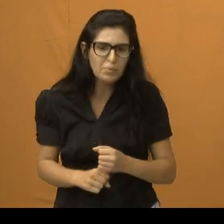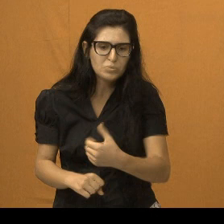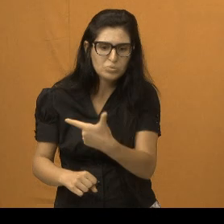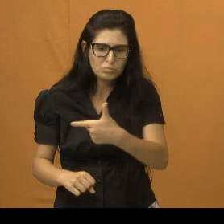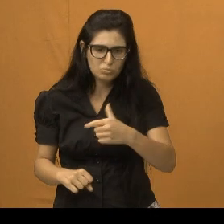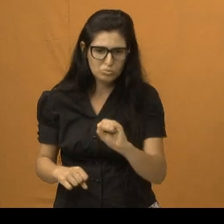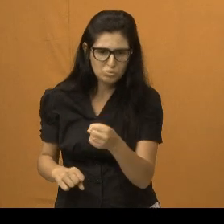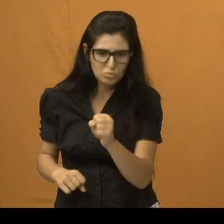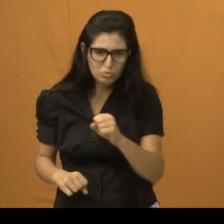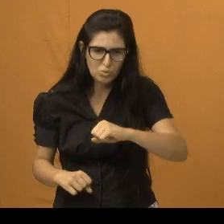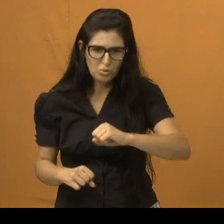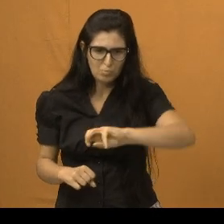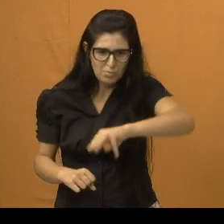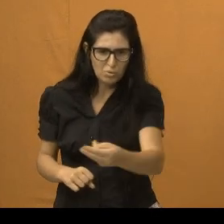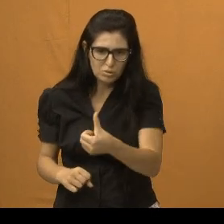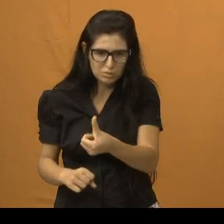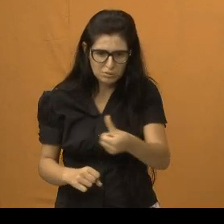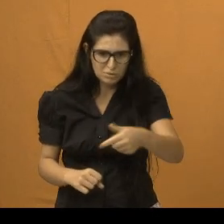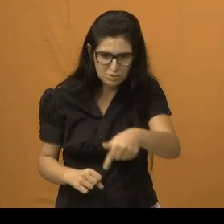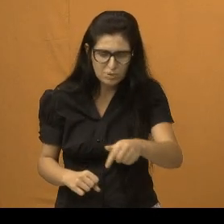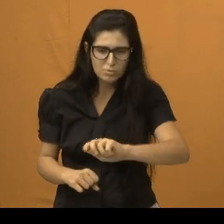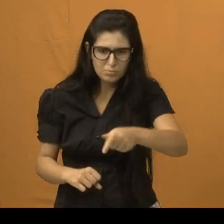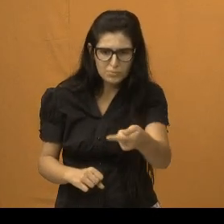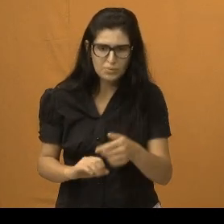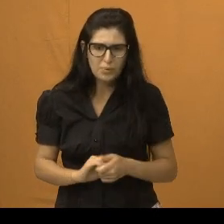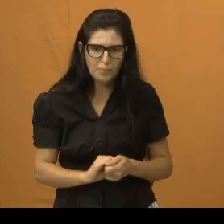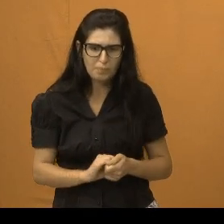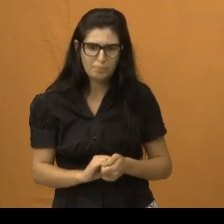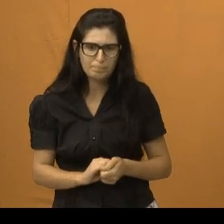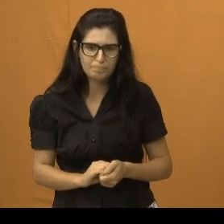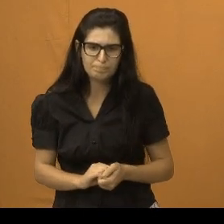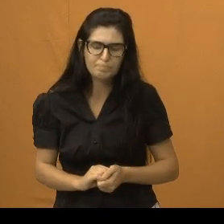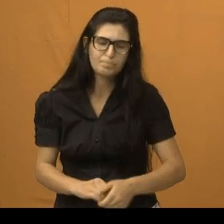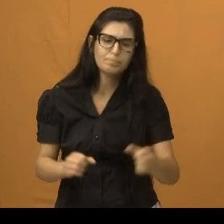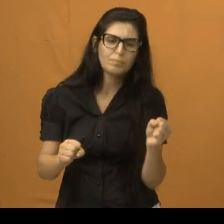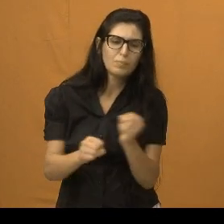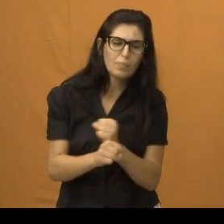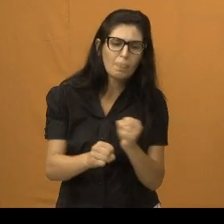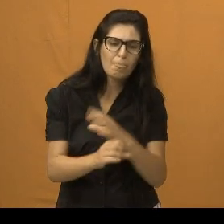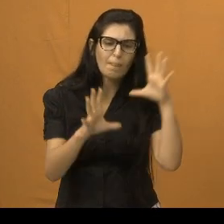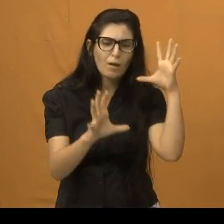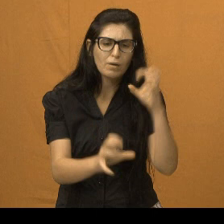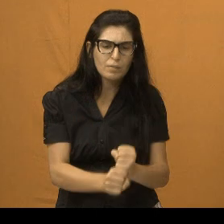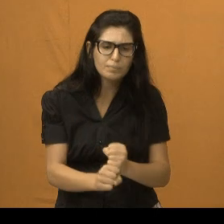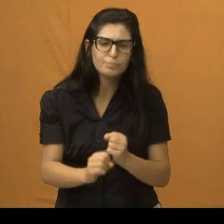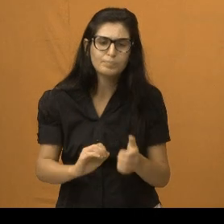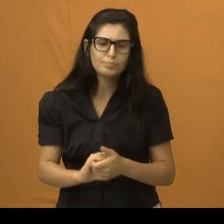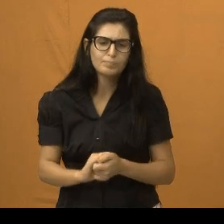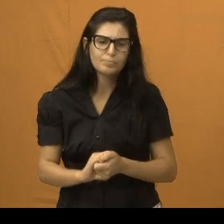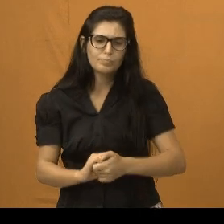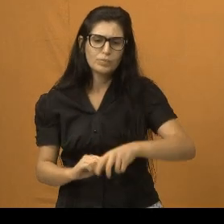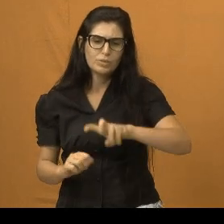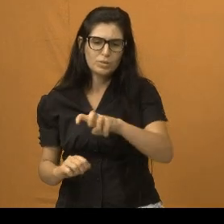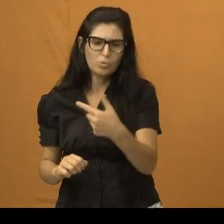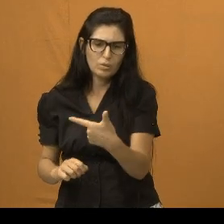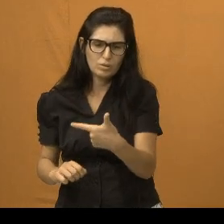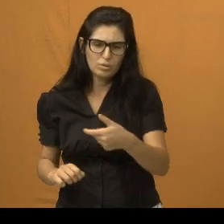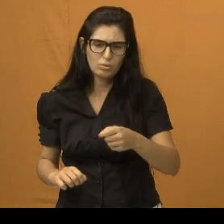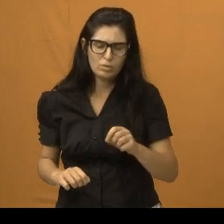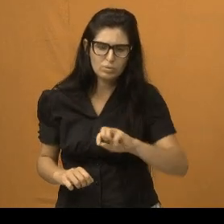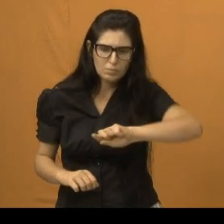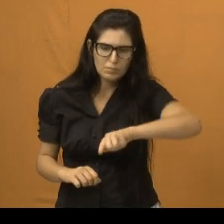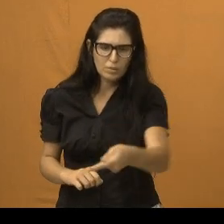28.667.000. E, auferindo essa meta orçamentária para 2017, tinha a meta de